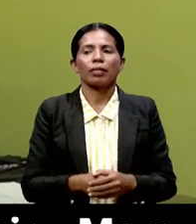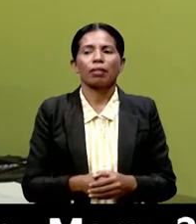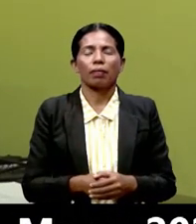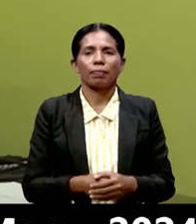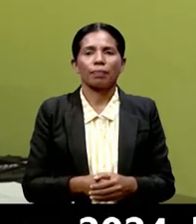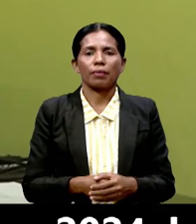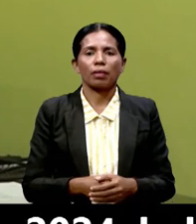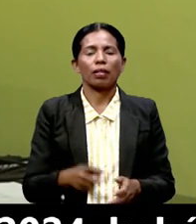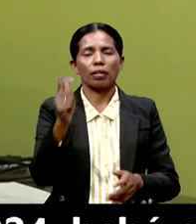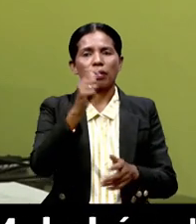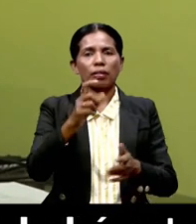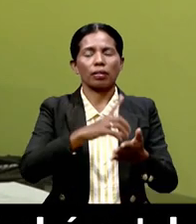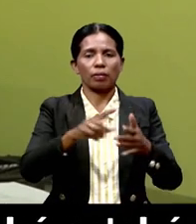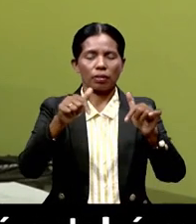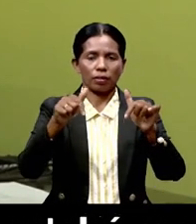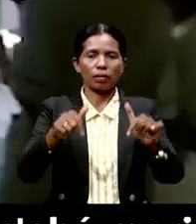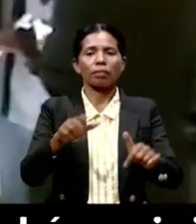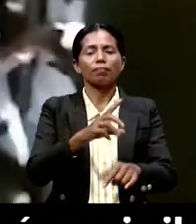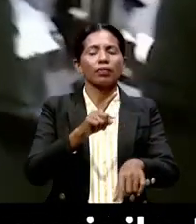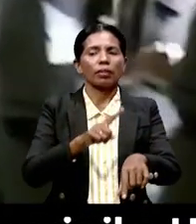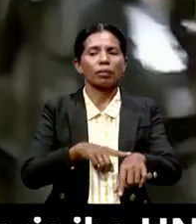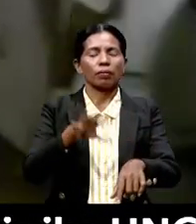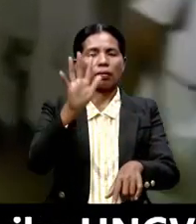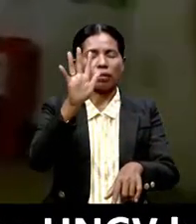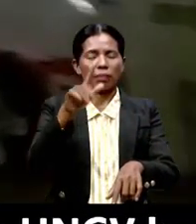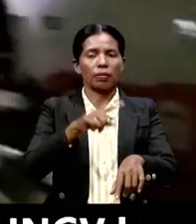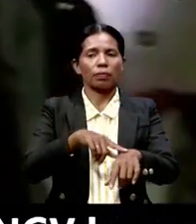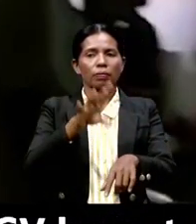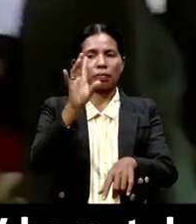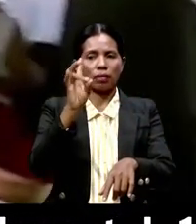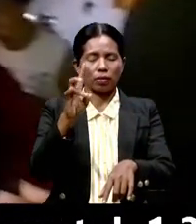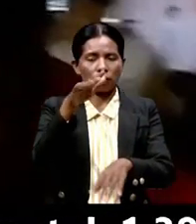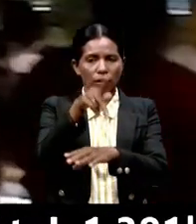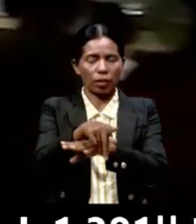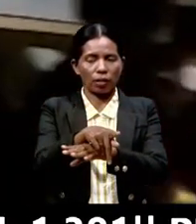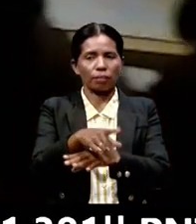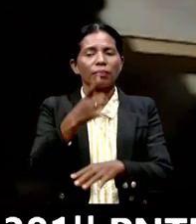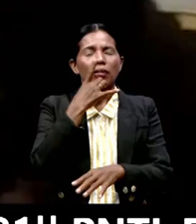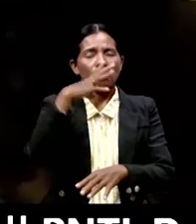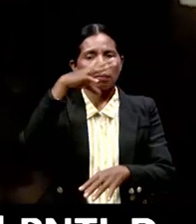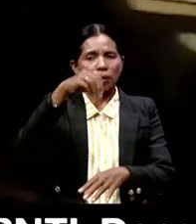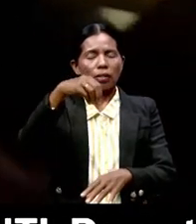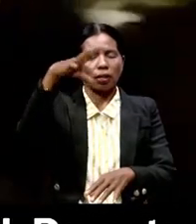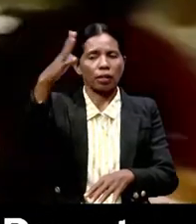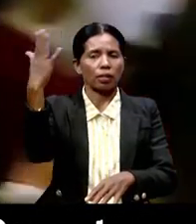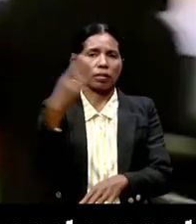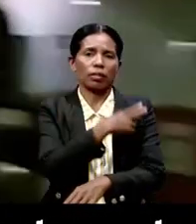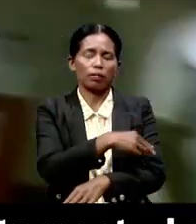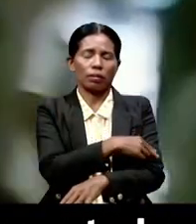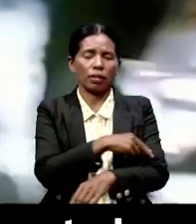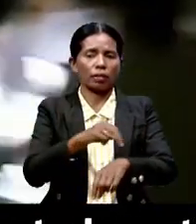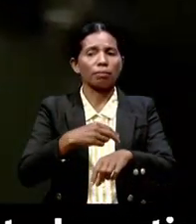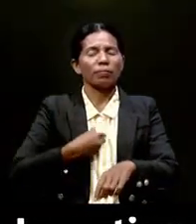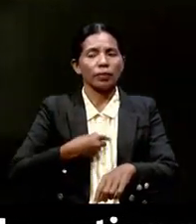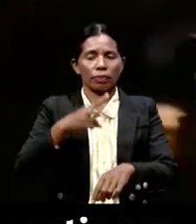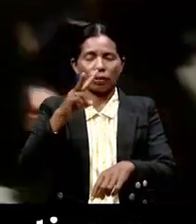E a terça semana ne mais ou menos tuku Lima no tuku Hitukalan acontece a eletricidade Matelakan e Hospital Nacional Guido